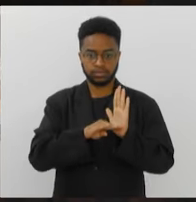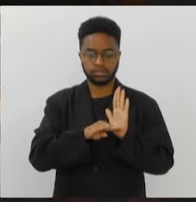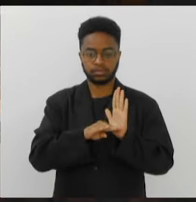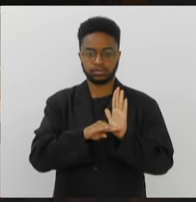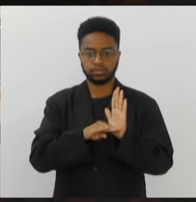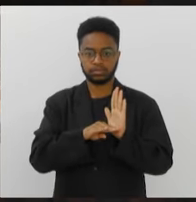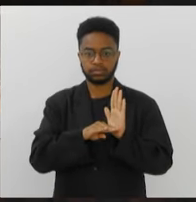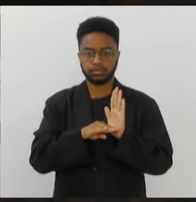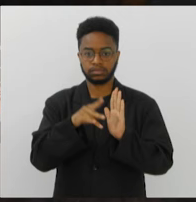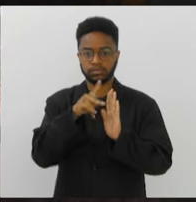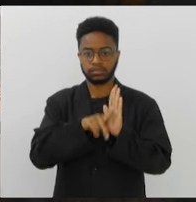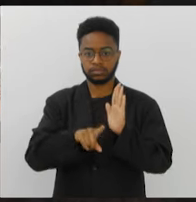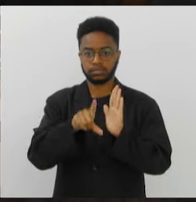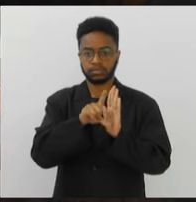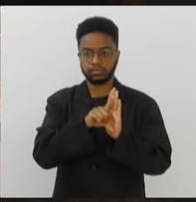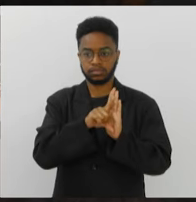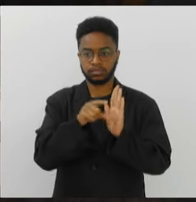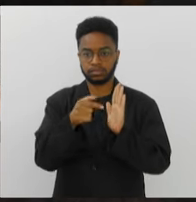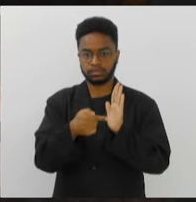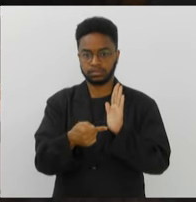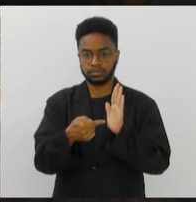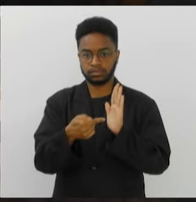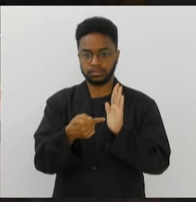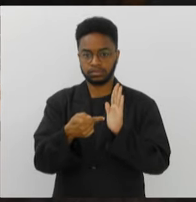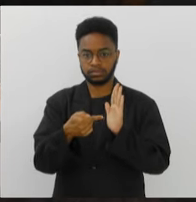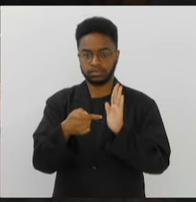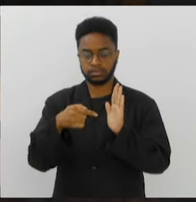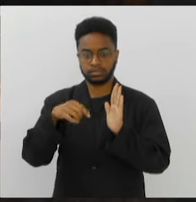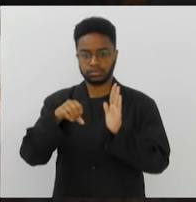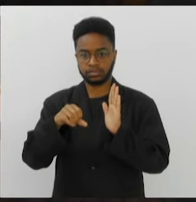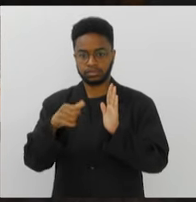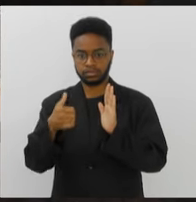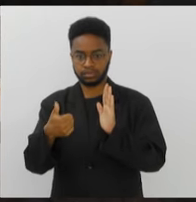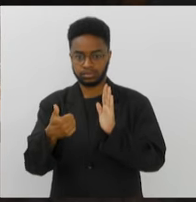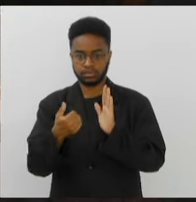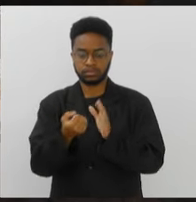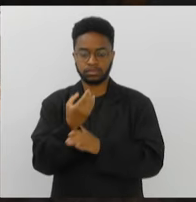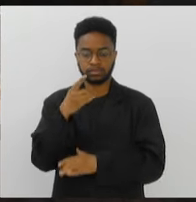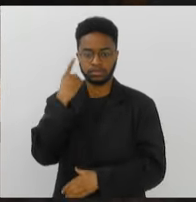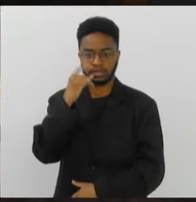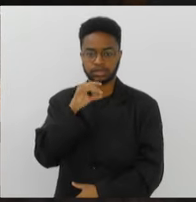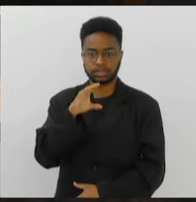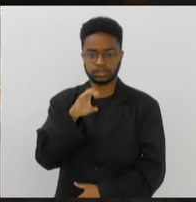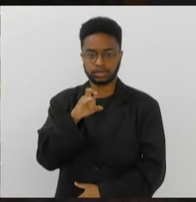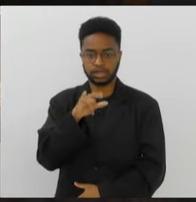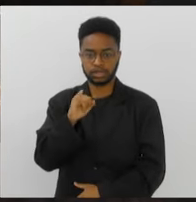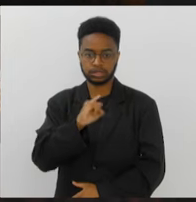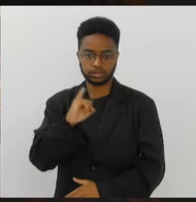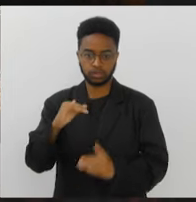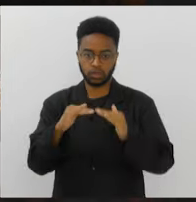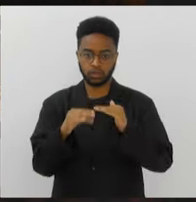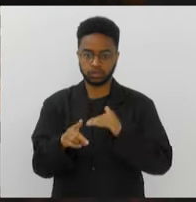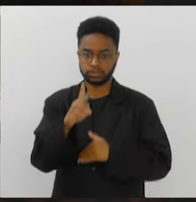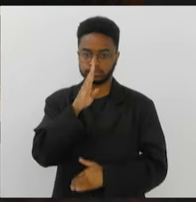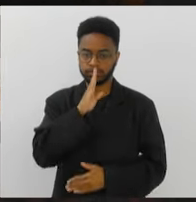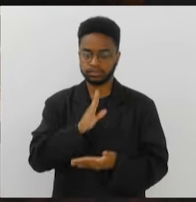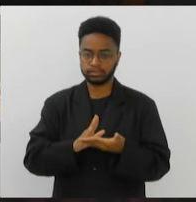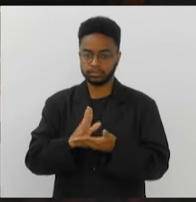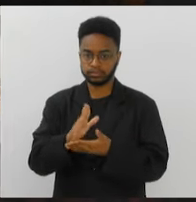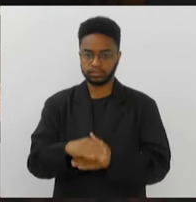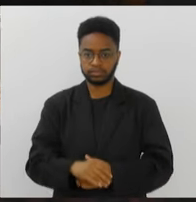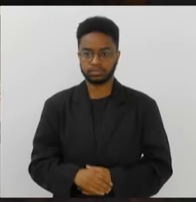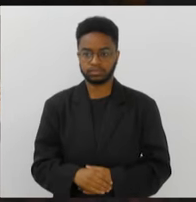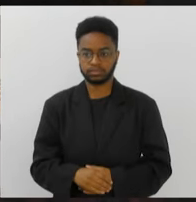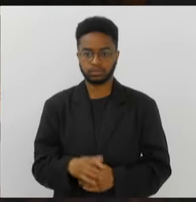dia do projeto 791 de 24, da deputada Célia Jordão. Os senhores que aprovam, permaneçam como estão?